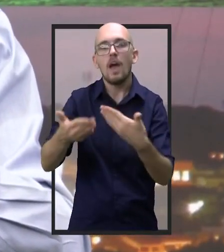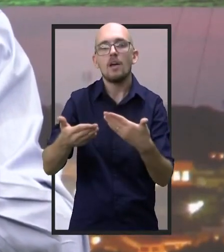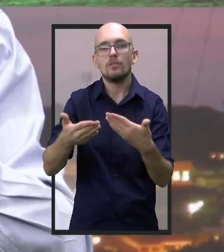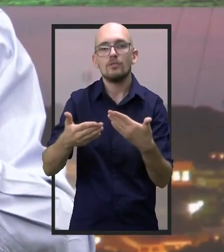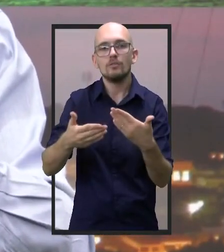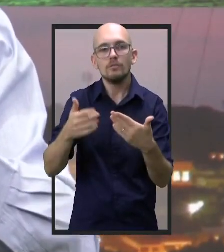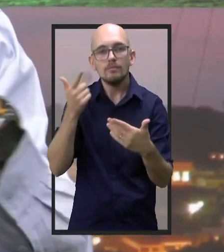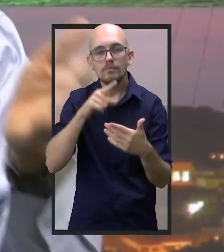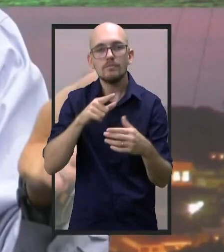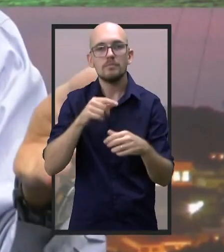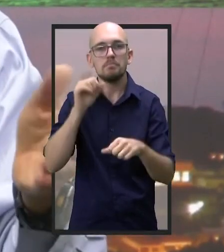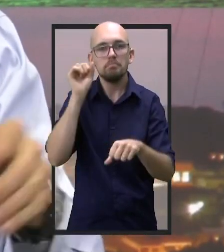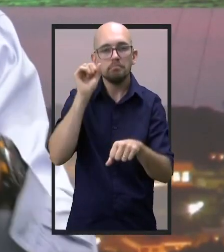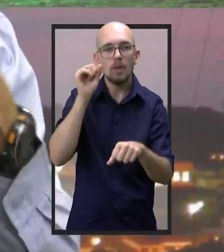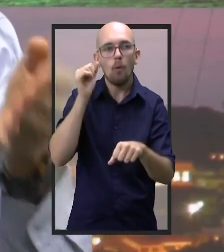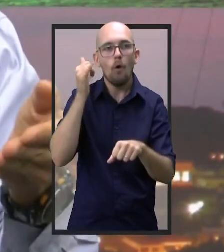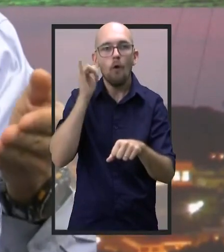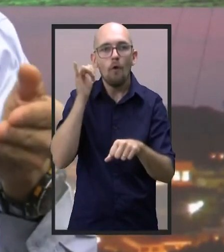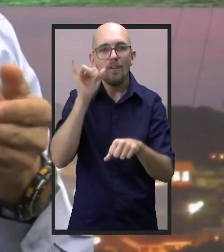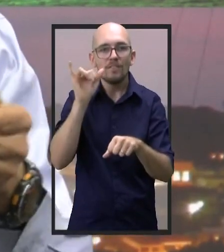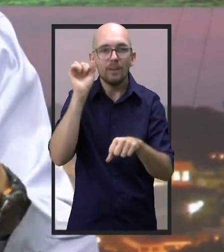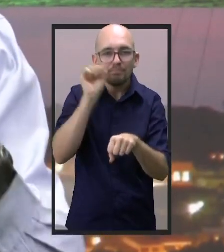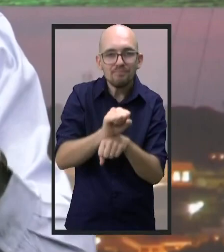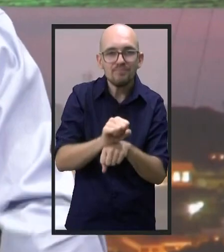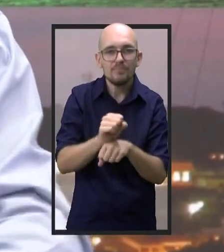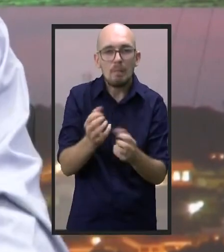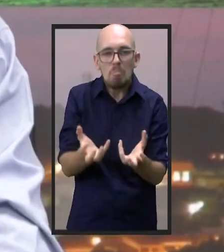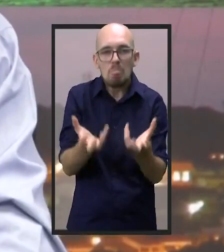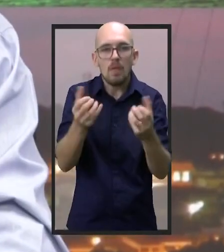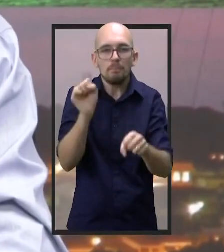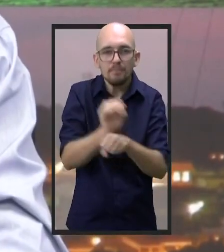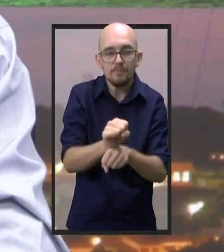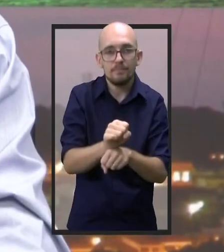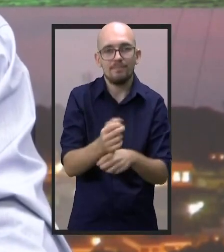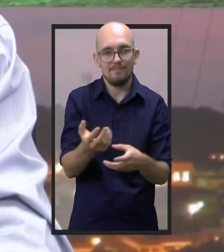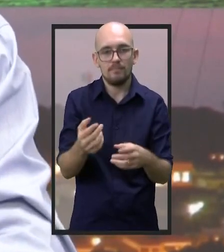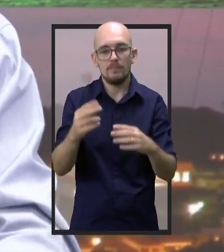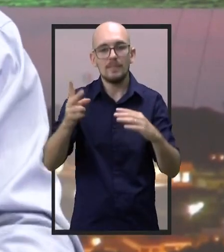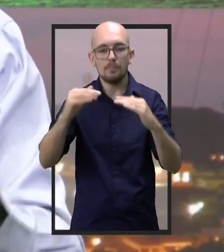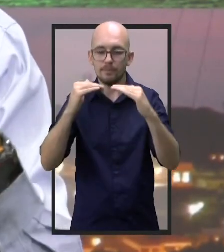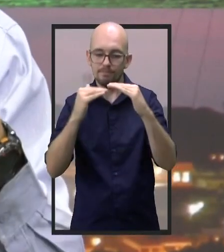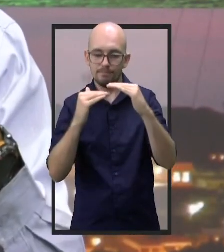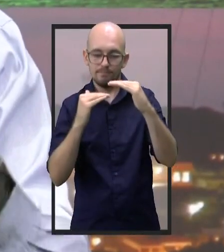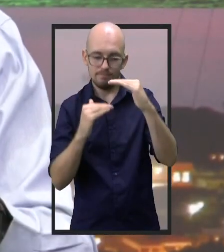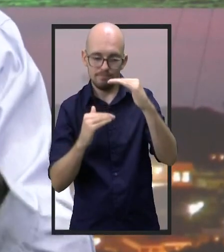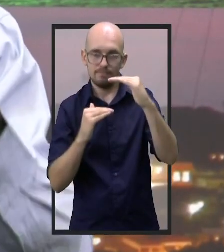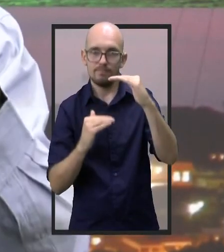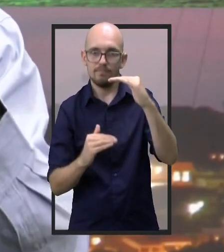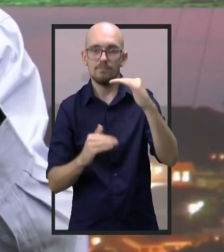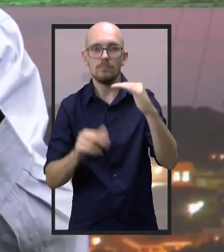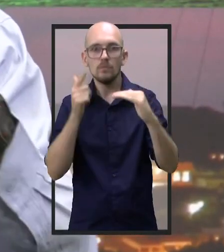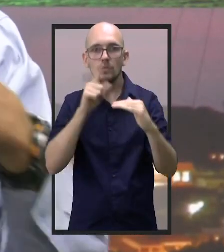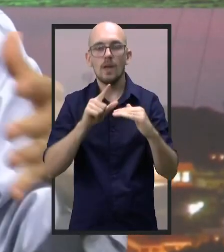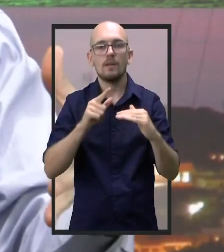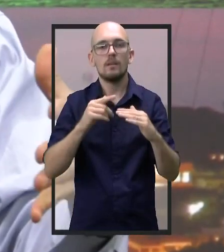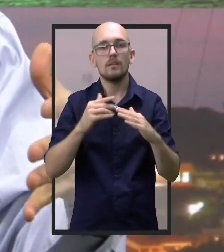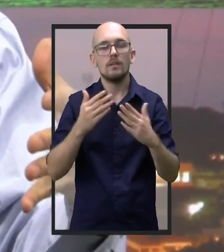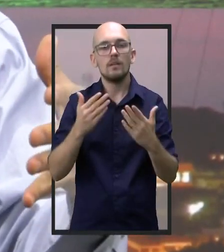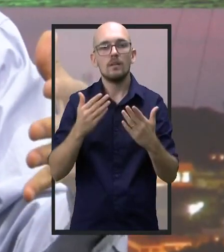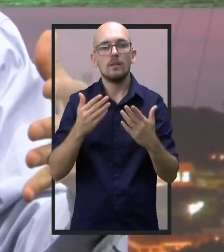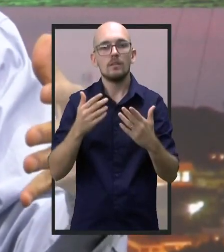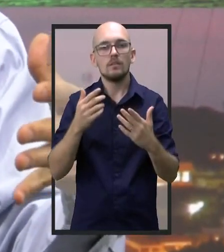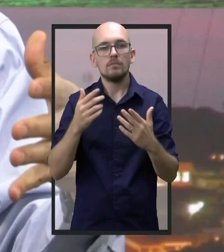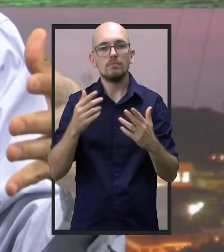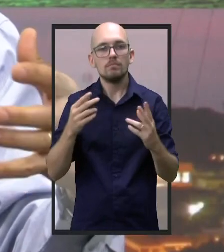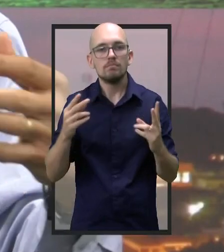praga e doença, e na hora que você traz a outra cultura, explora outra camada de solo, você aumenta seu